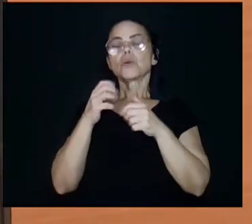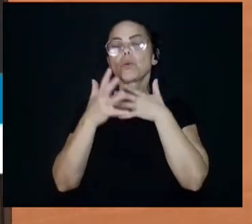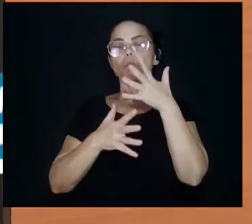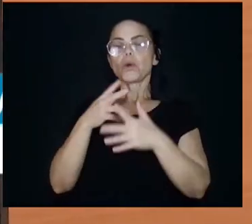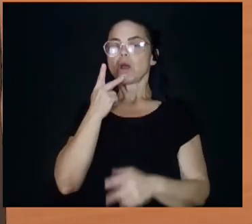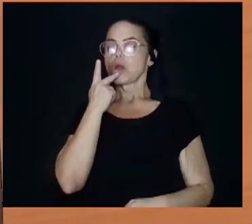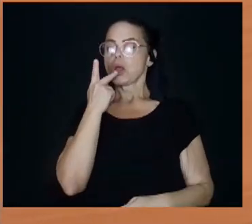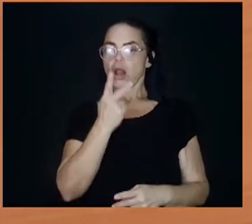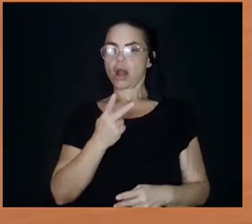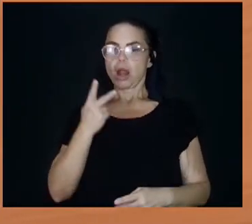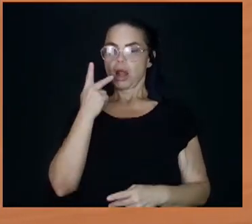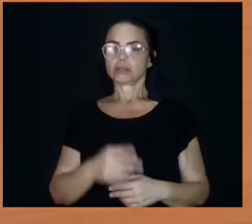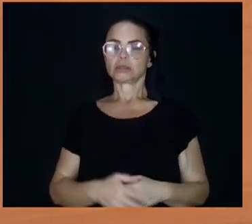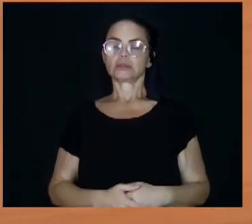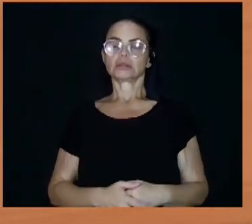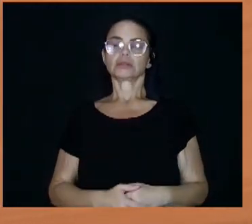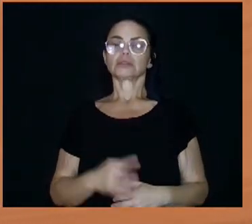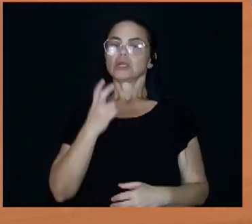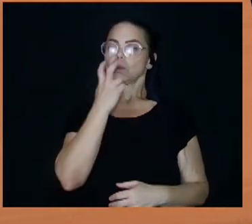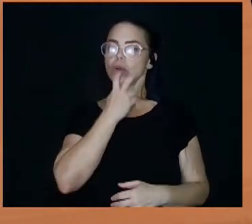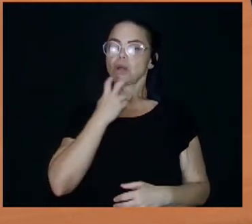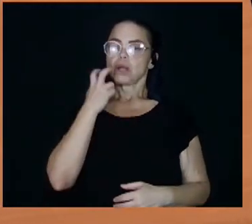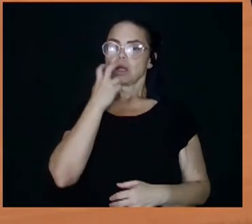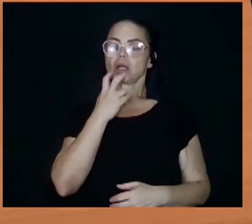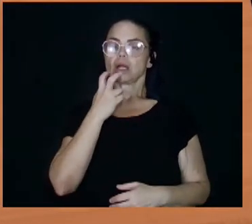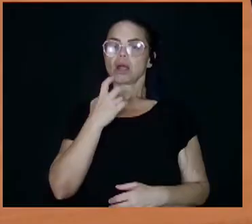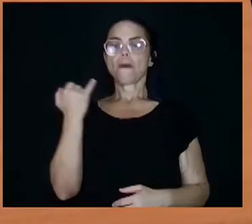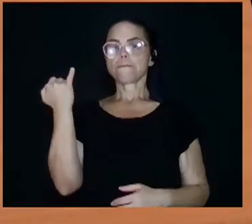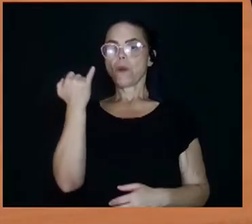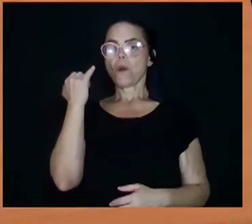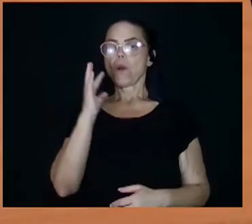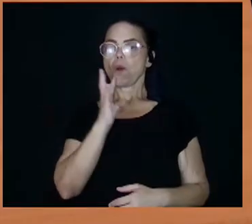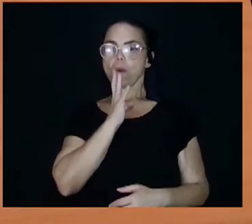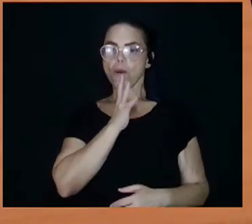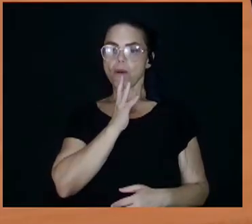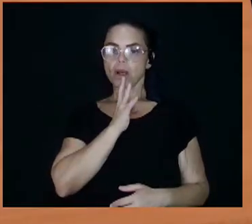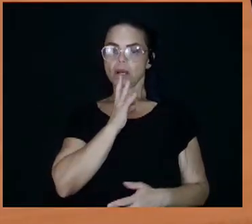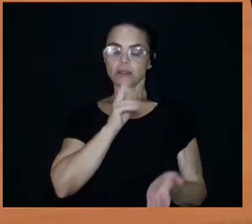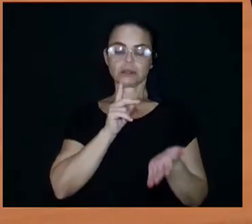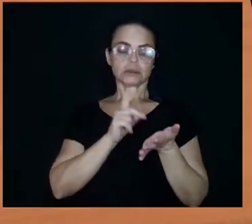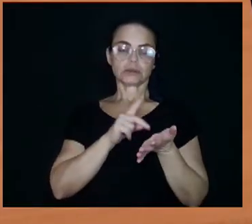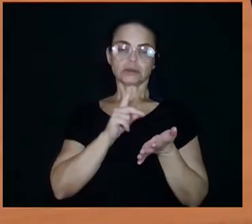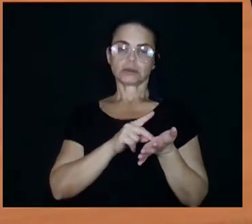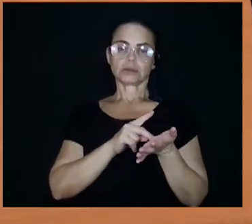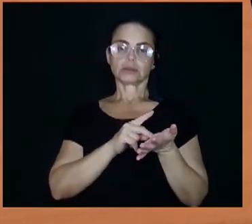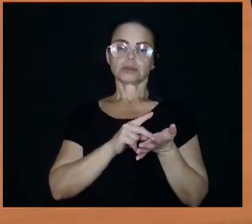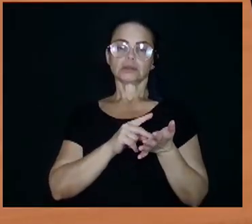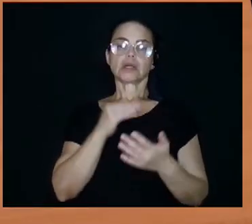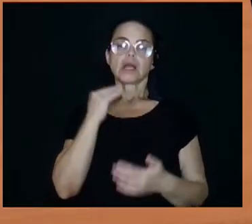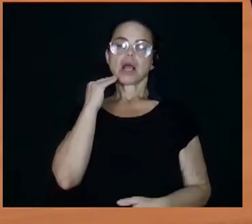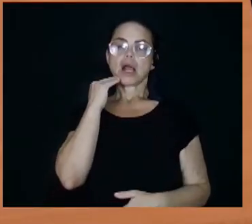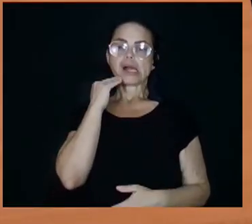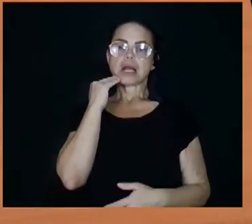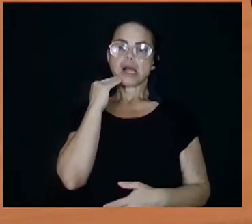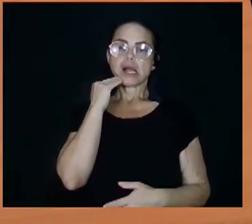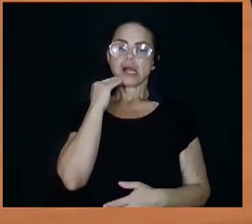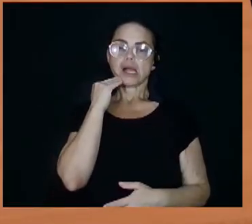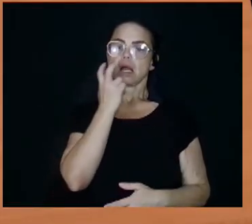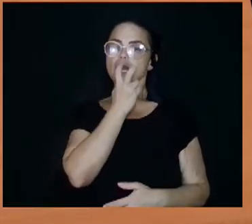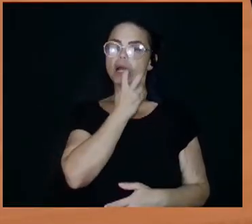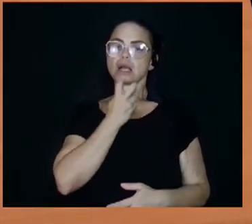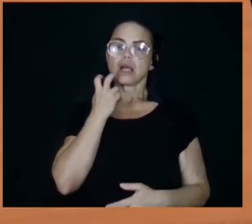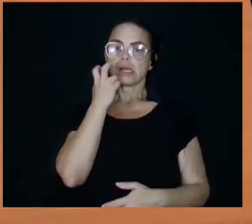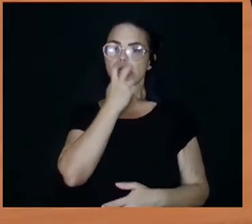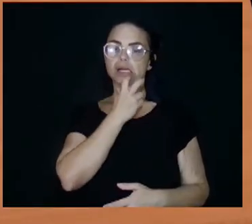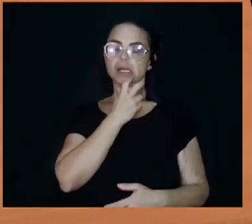a importância de se conhecer a realidade da gagueira nas questões científicas. A gente